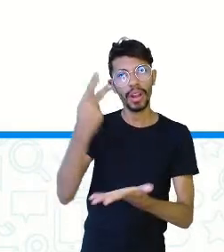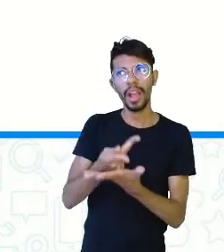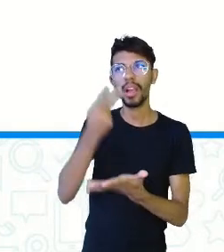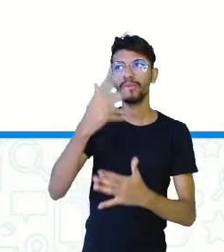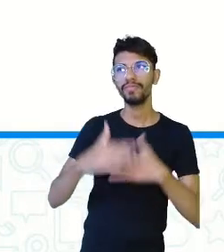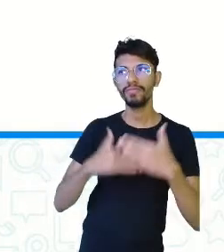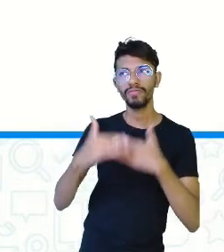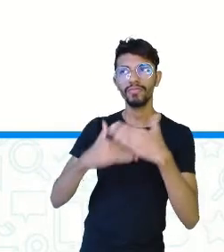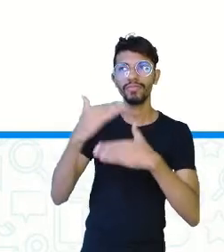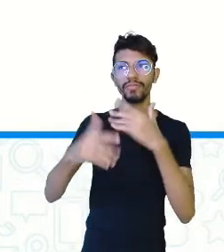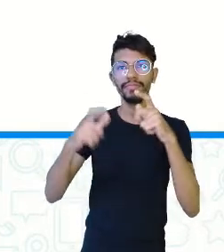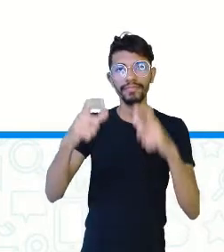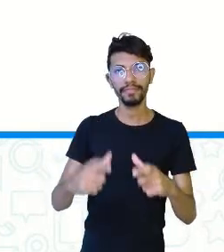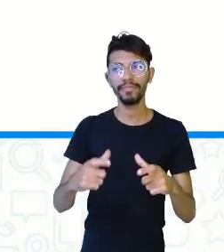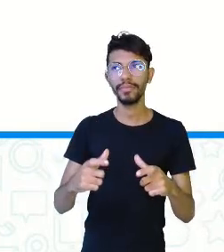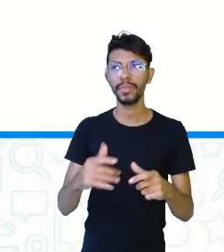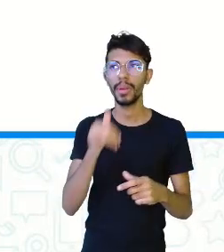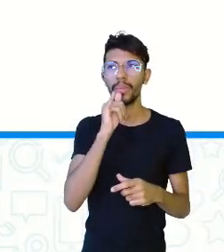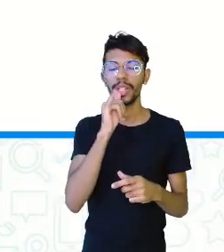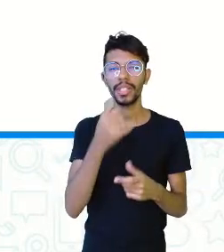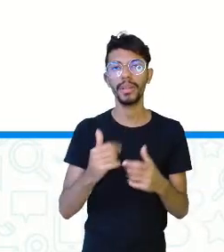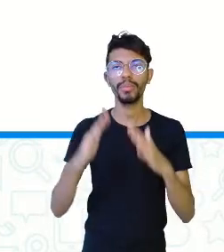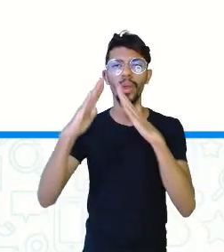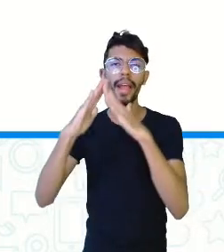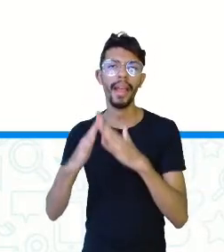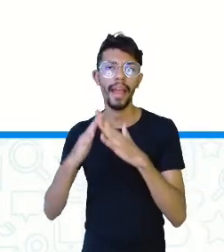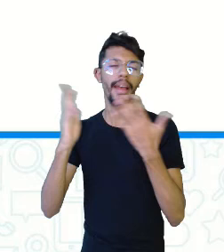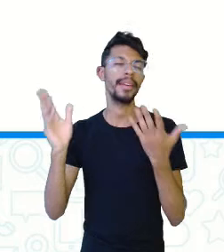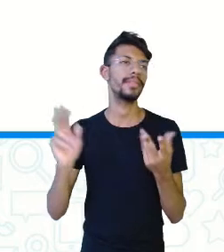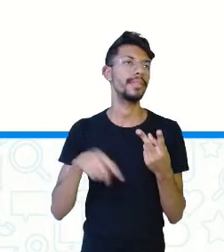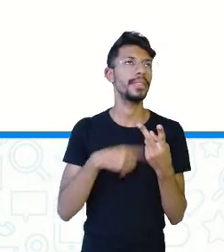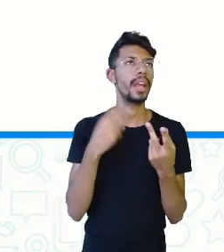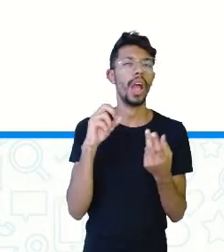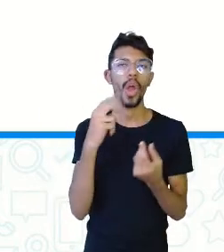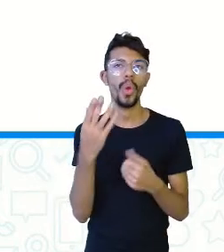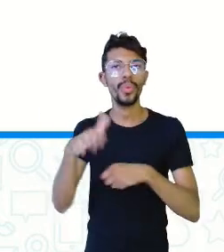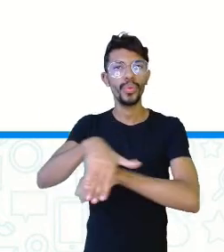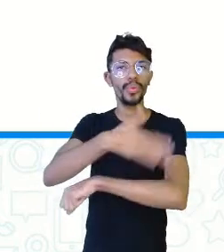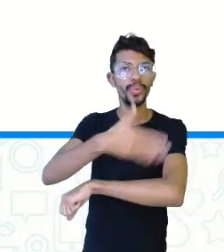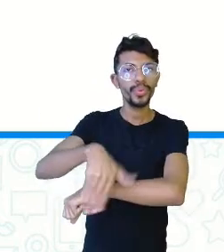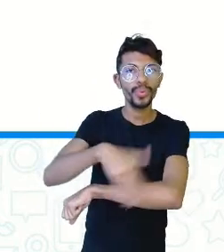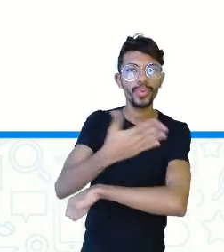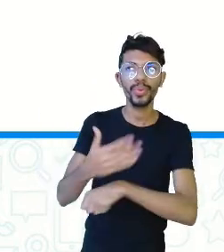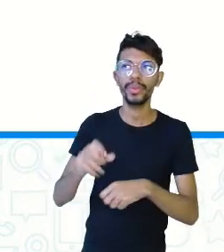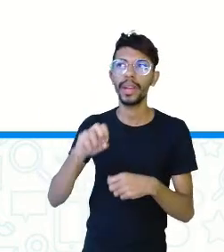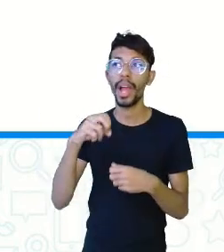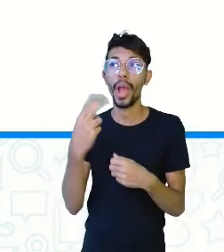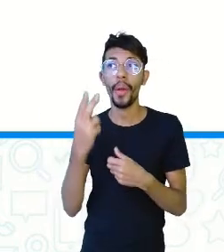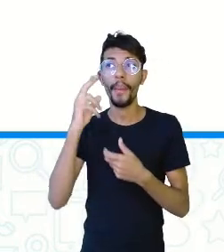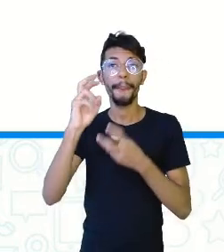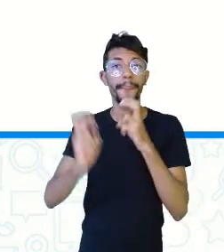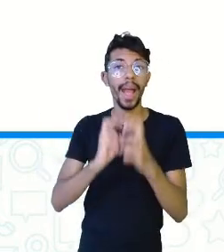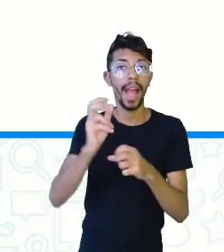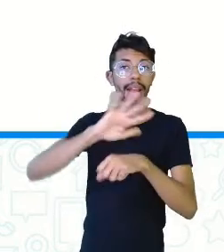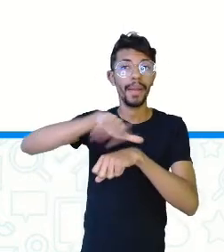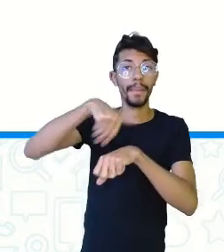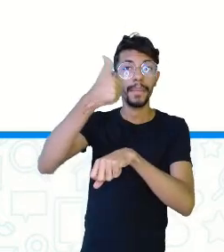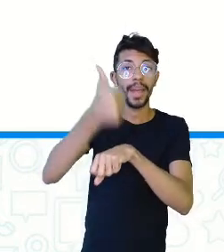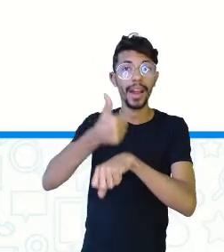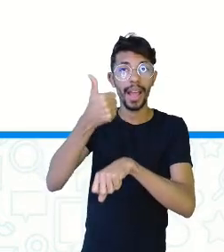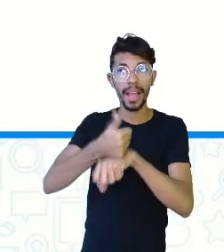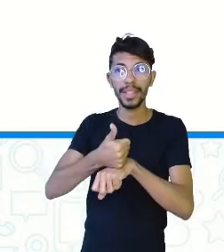é delimitado, como uma determinada casa, a rua, um parque, uma